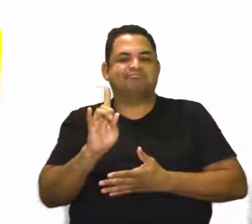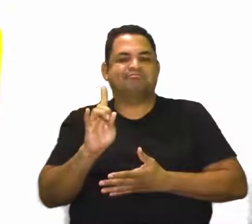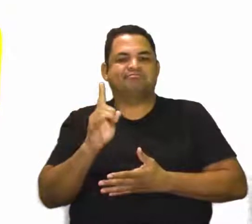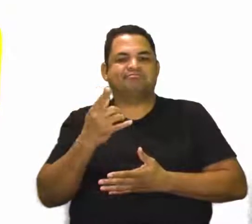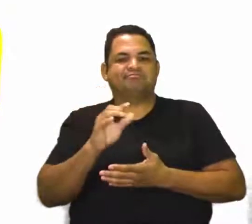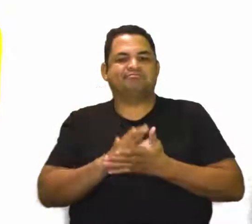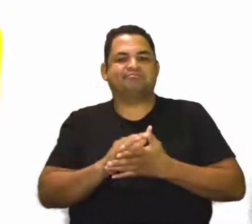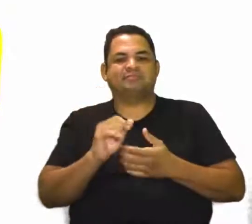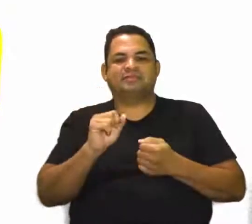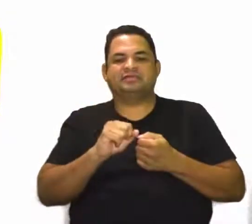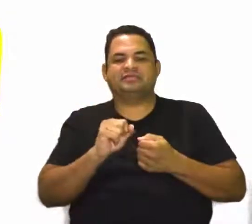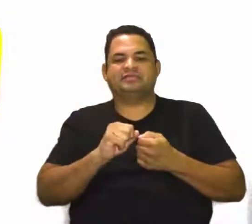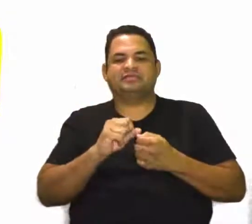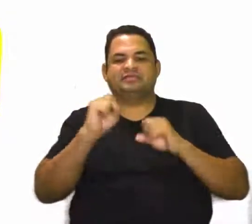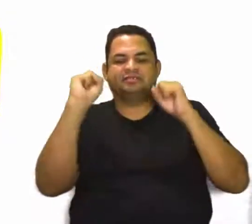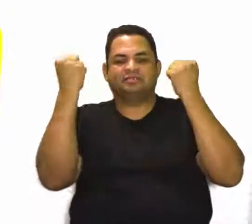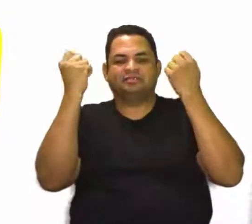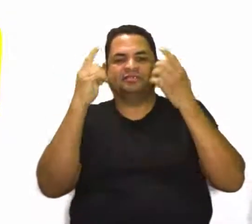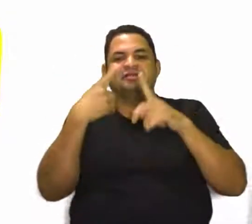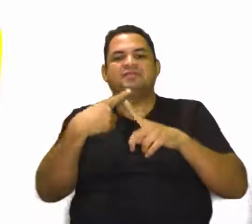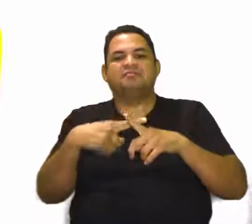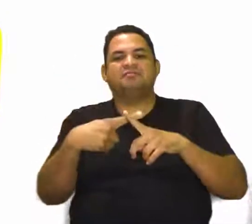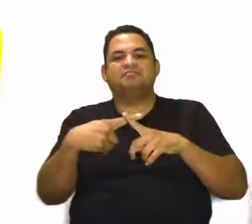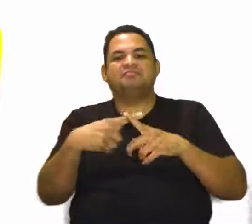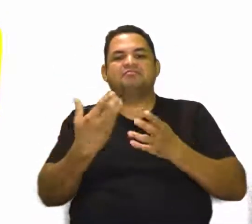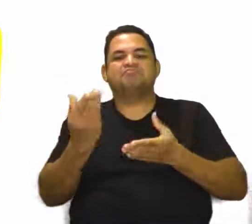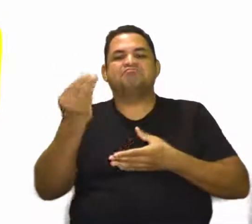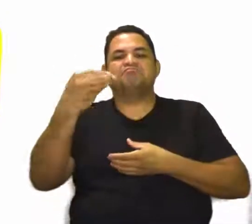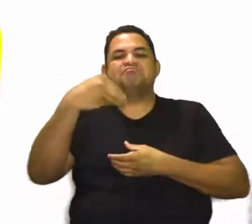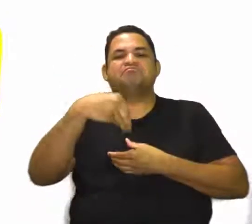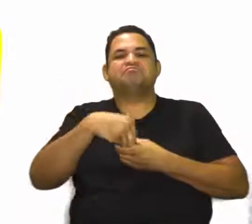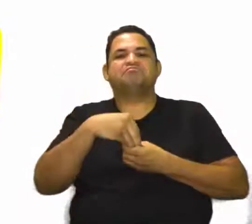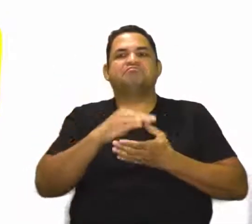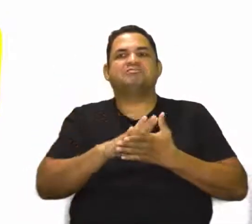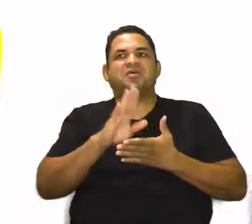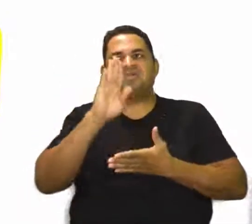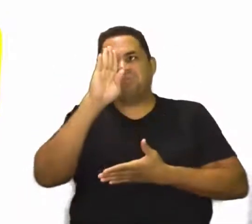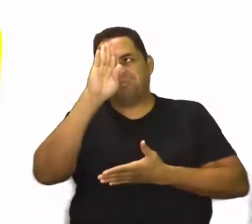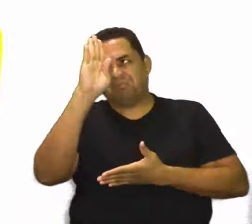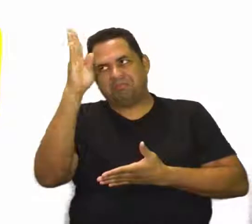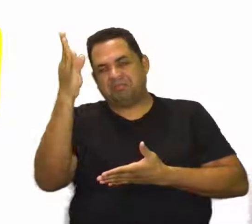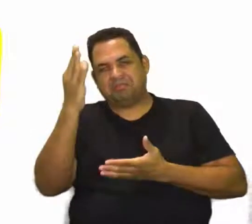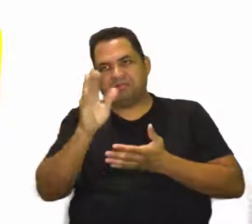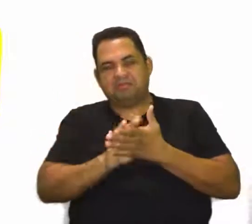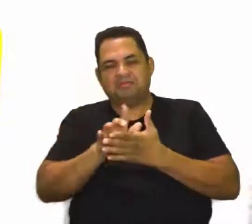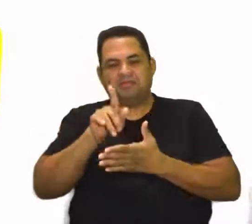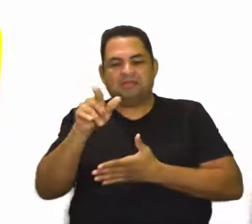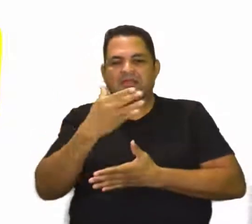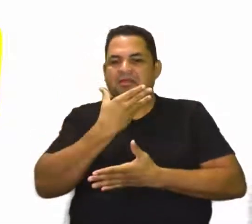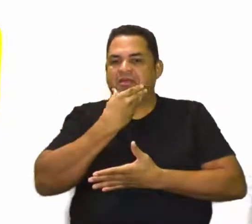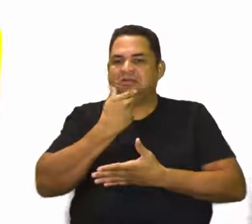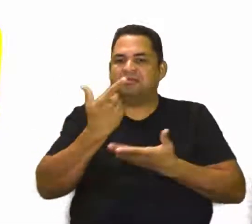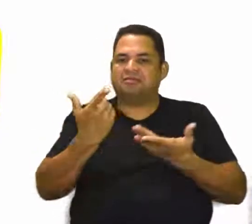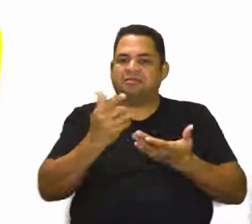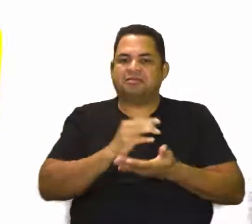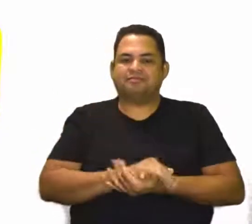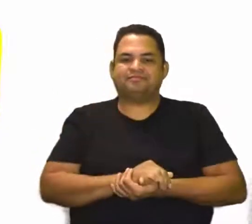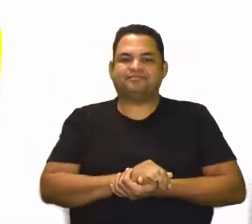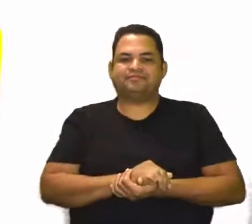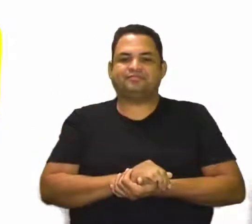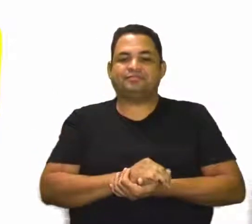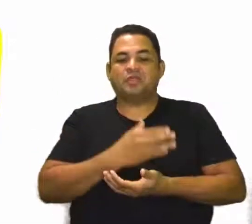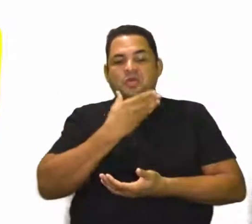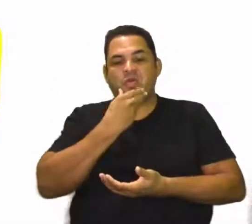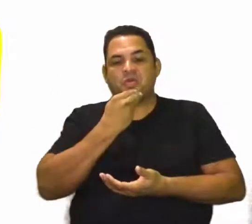aí fazer atividade física, porque não está dentro ali das prioridades dele, né? Então, acaba que para